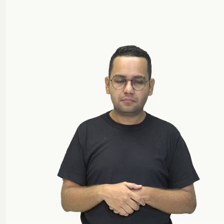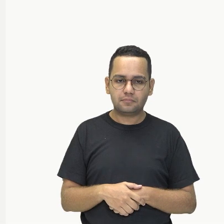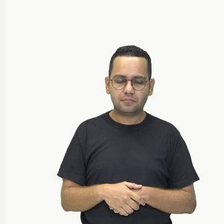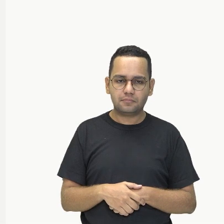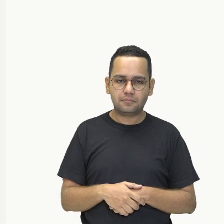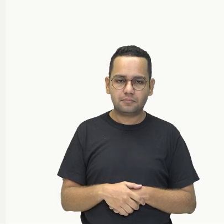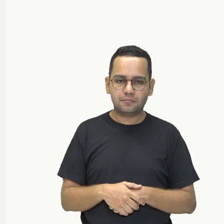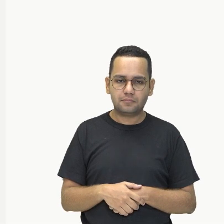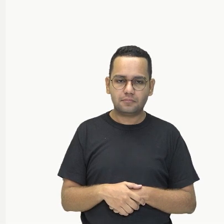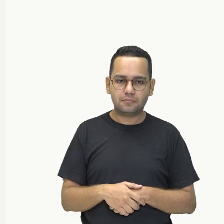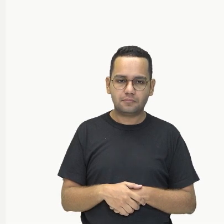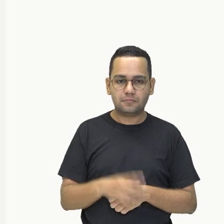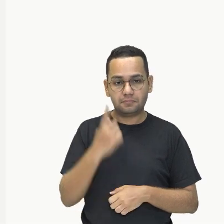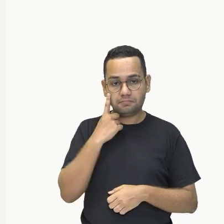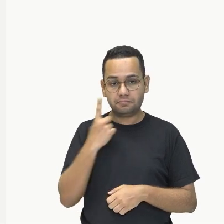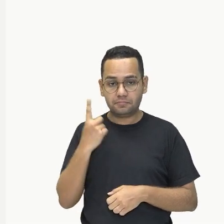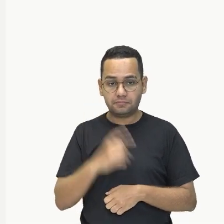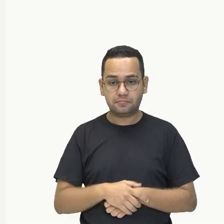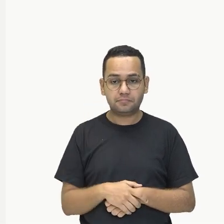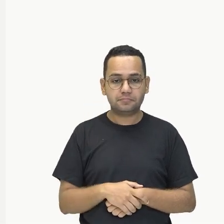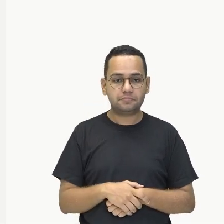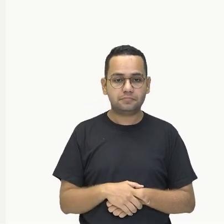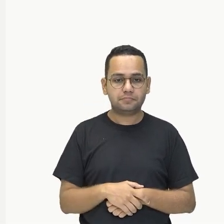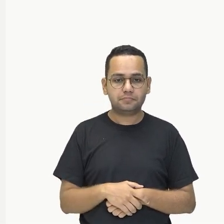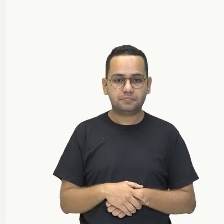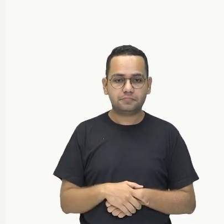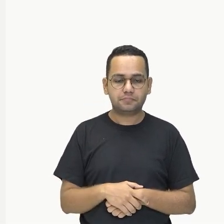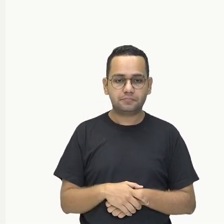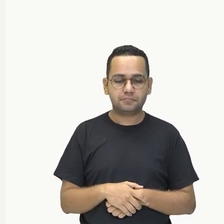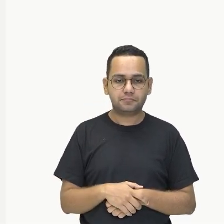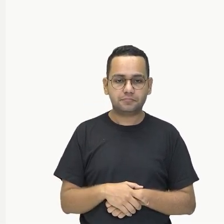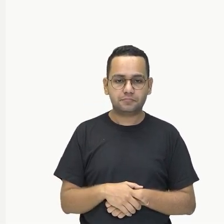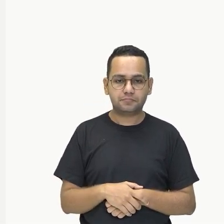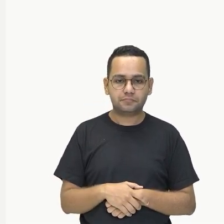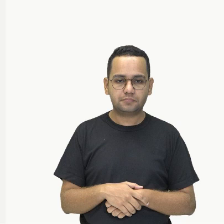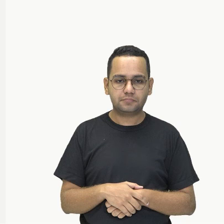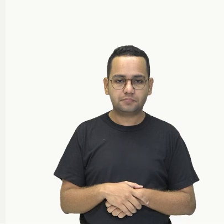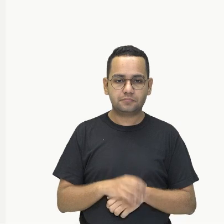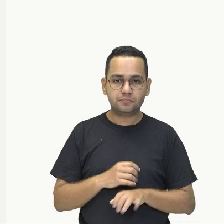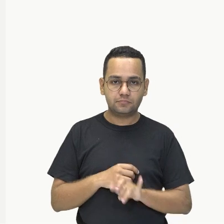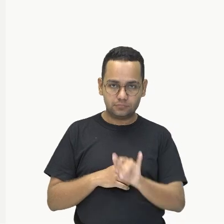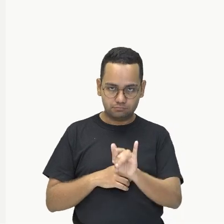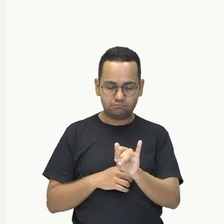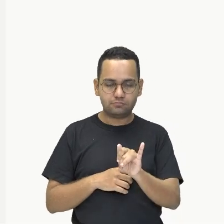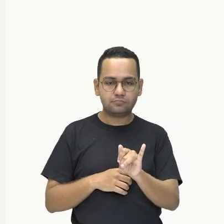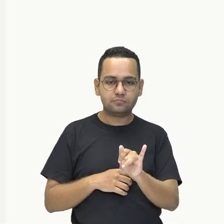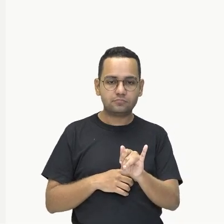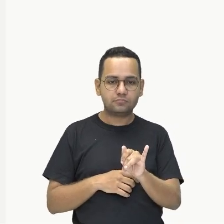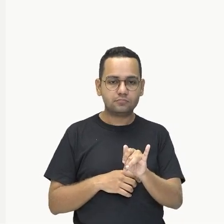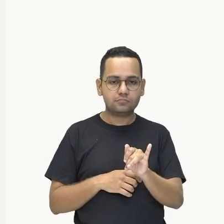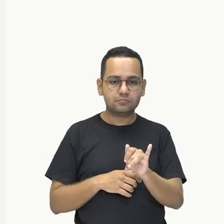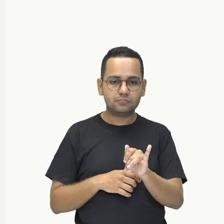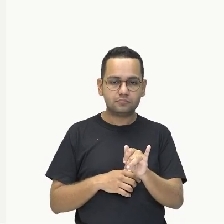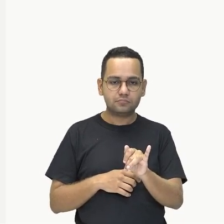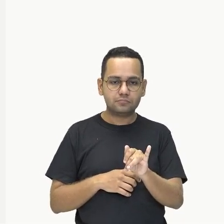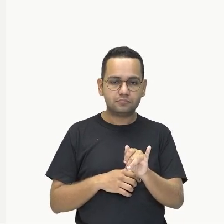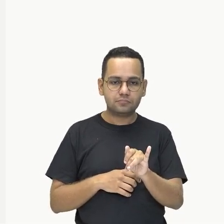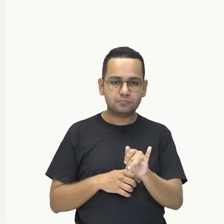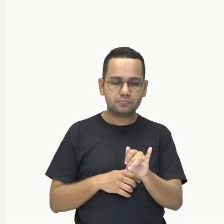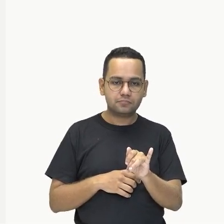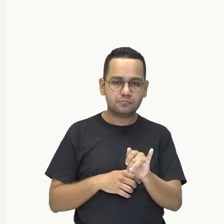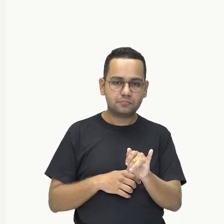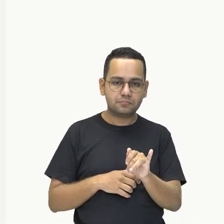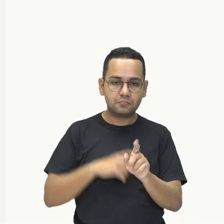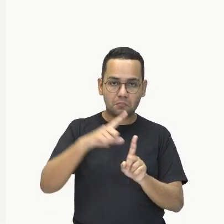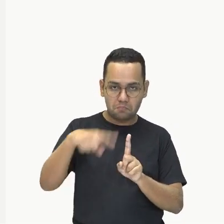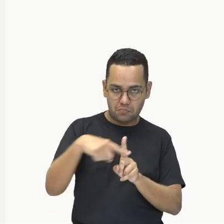Tá? Vou fazer aqui do ladinho para ficar mais fácil para você observar, ó. Nós temos o monômio y e nós temos uma